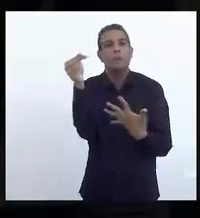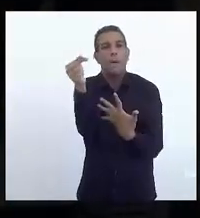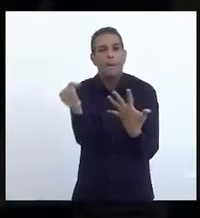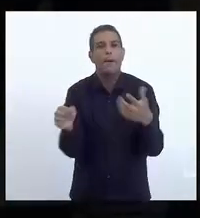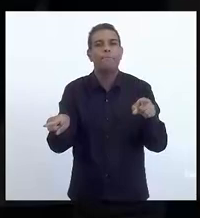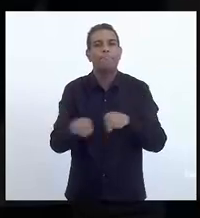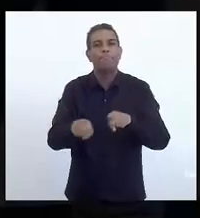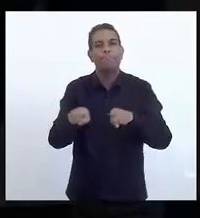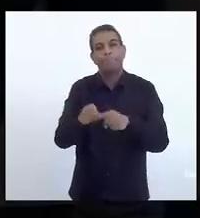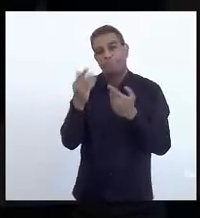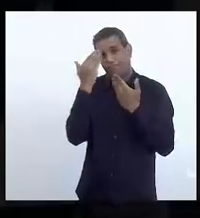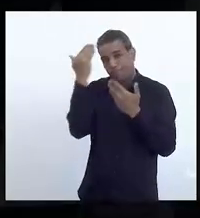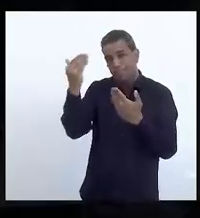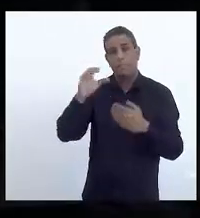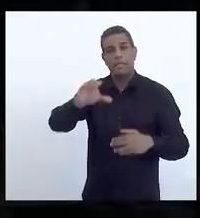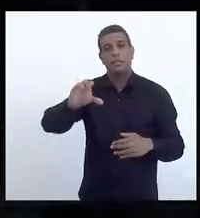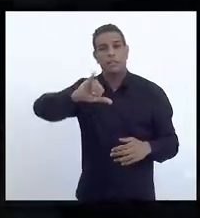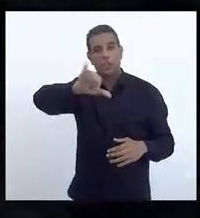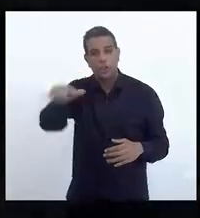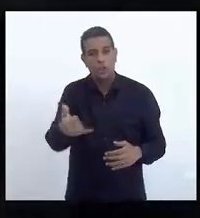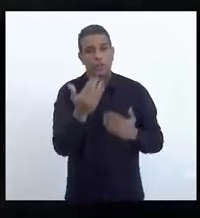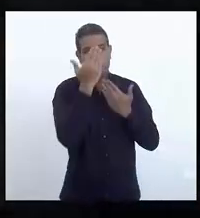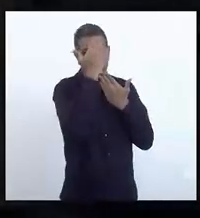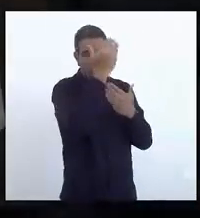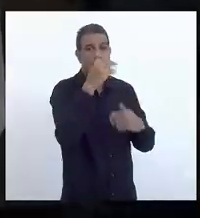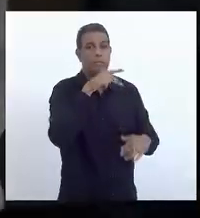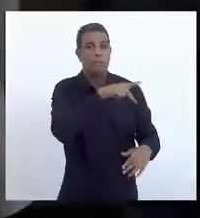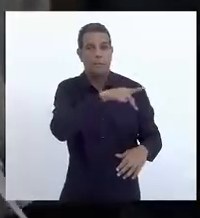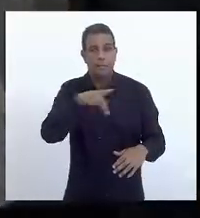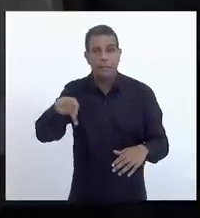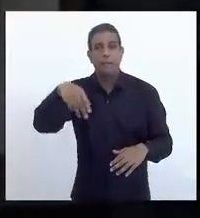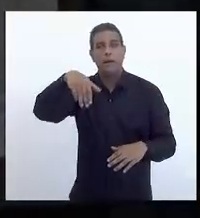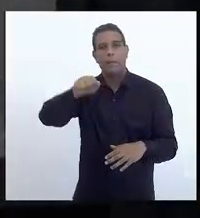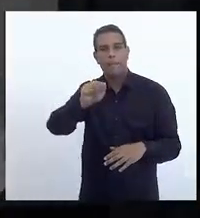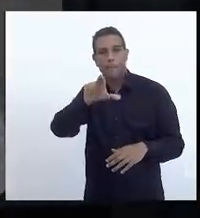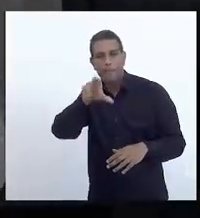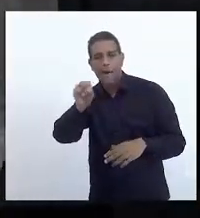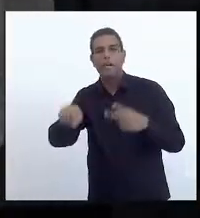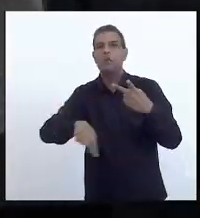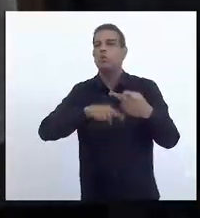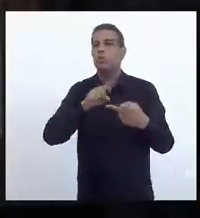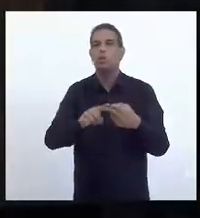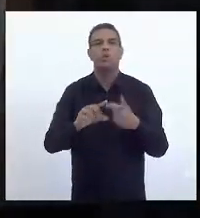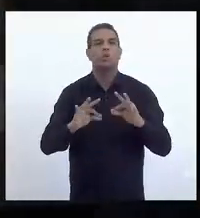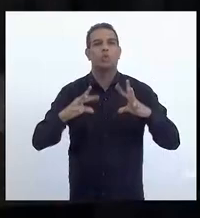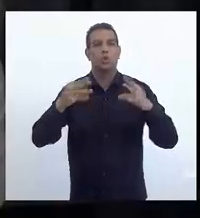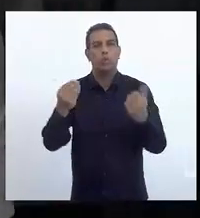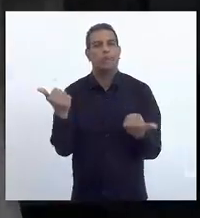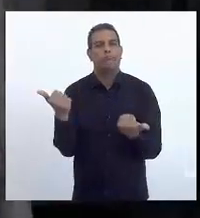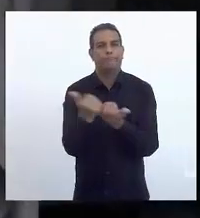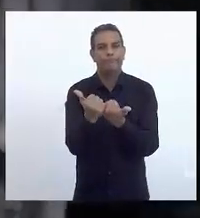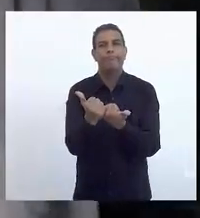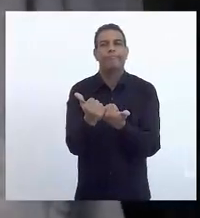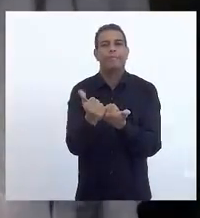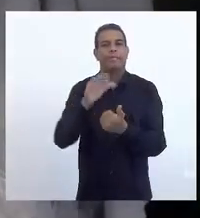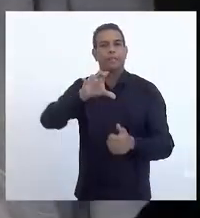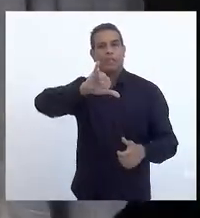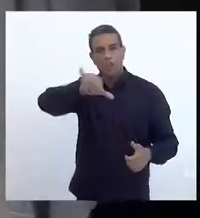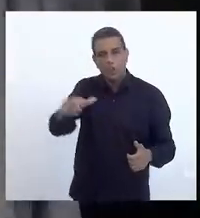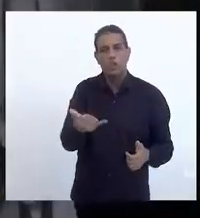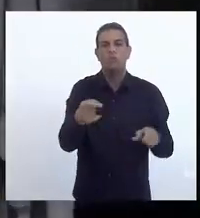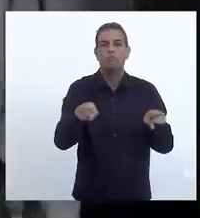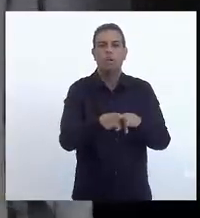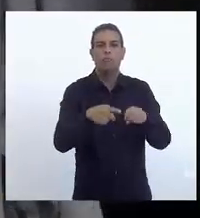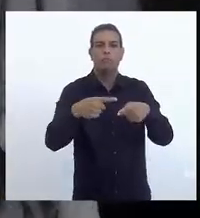de agradecimento à CCJ, ao Márcio Pacheco, à assessoria da CCJ, à assessora Milena Pacheco,